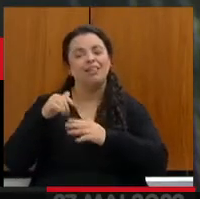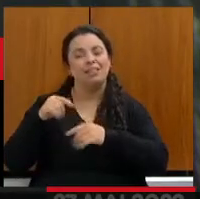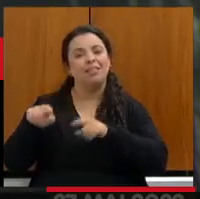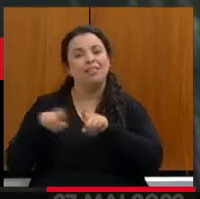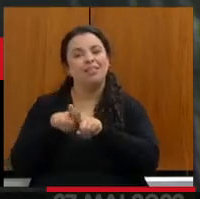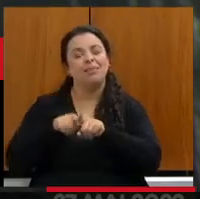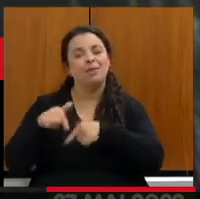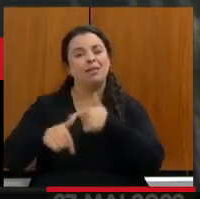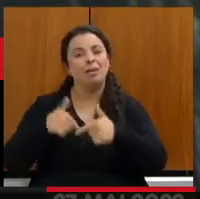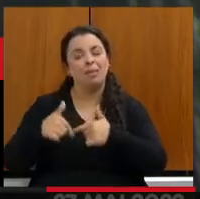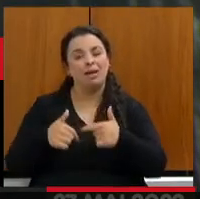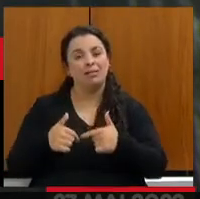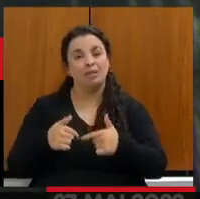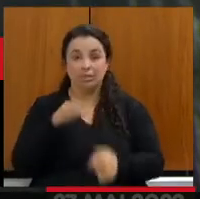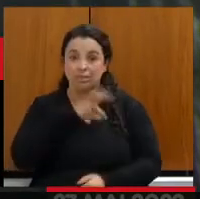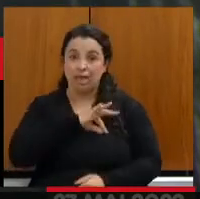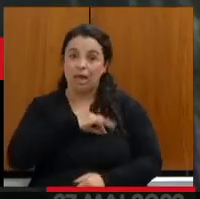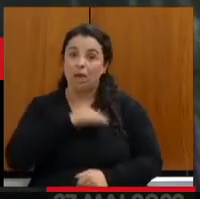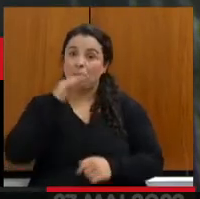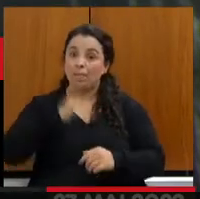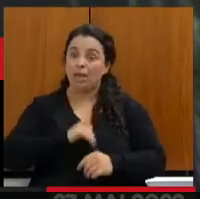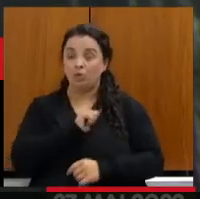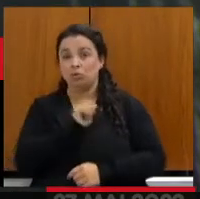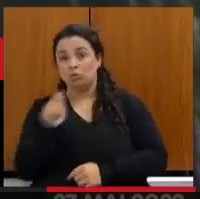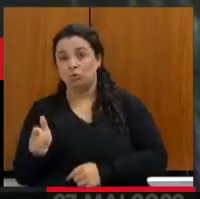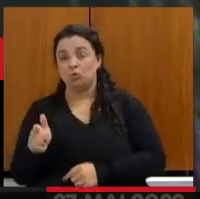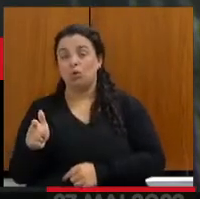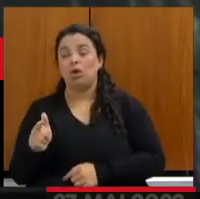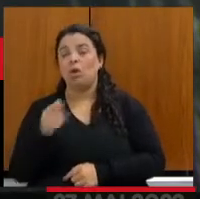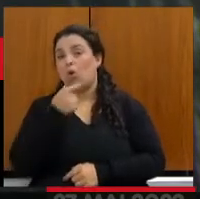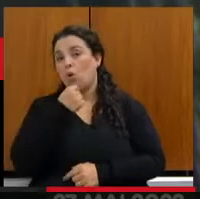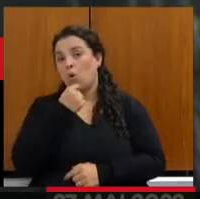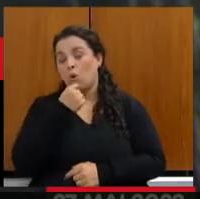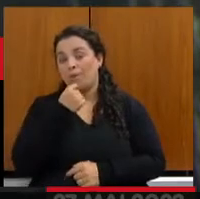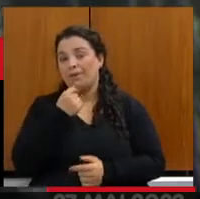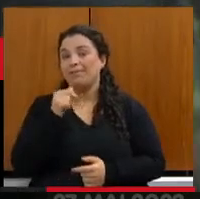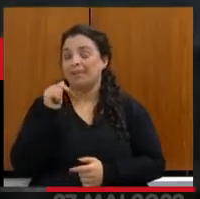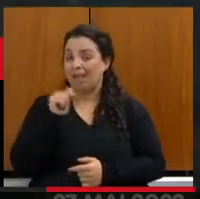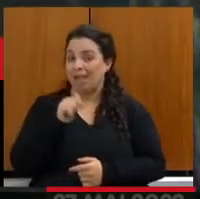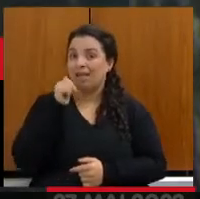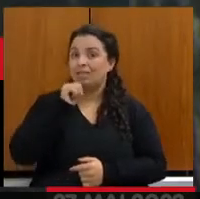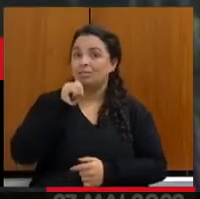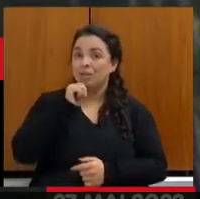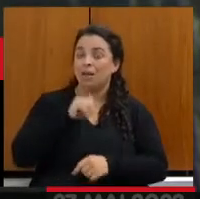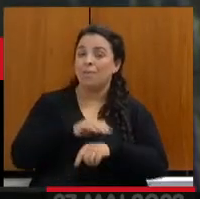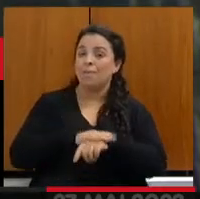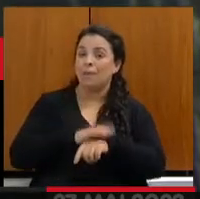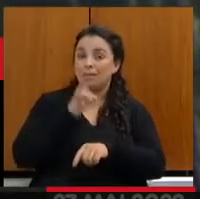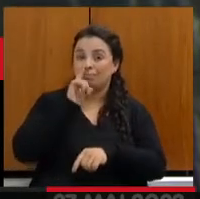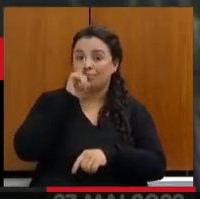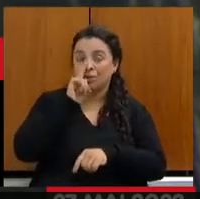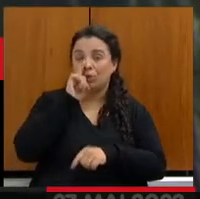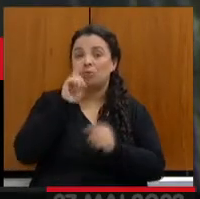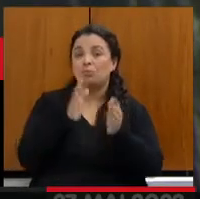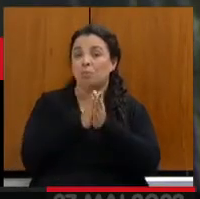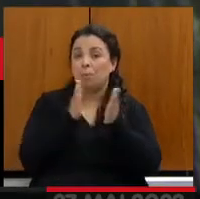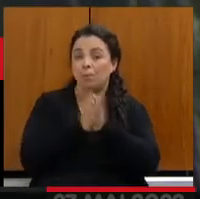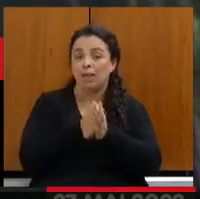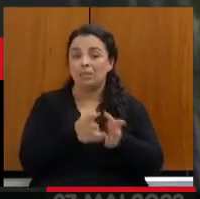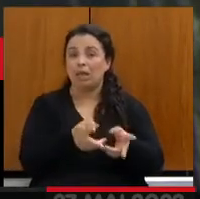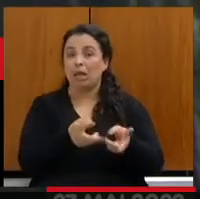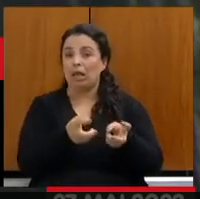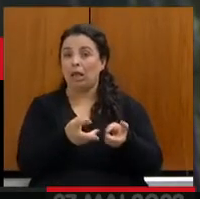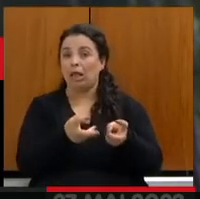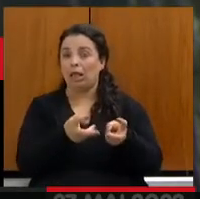que sustentar as suas famílias elas estão em maior risco de pobreza e exploração um levantamento